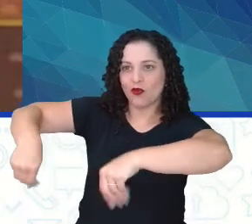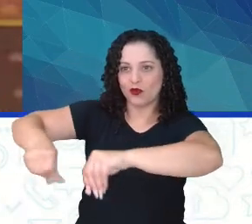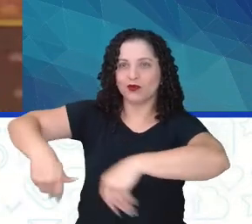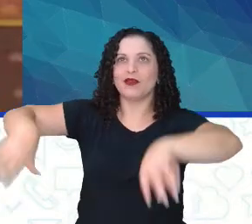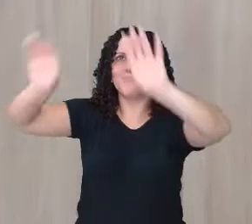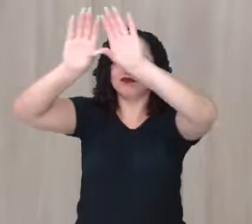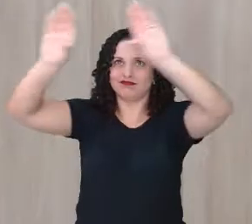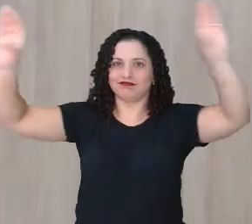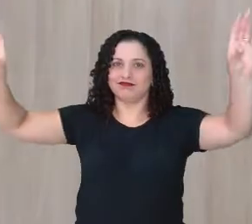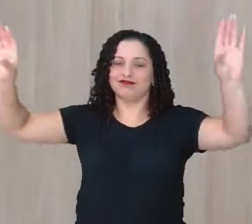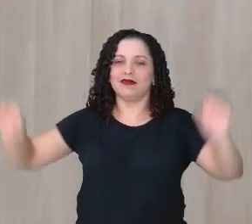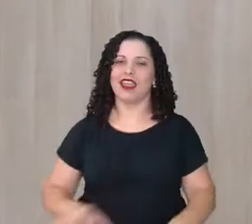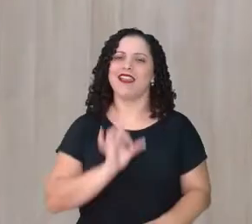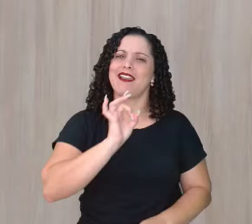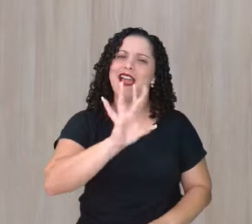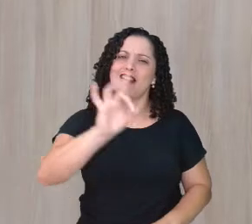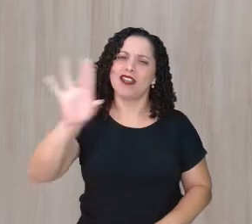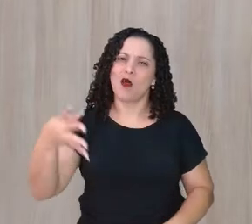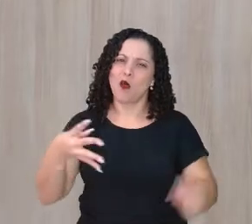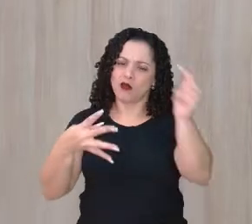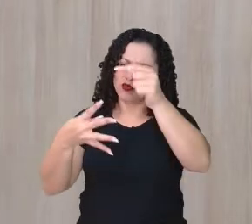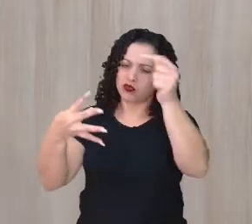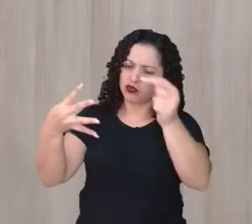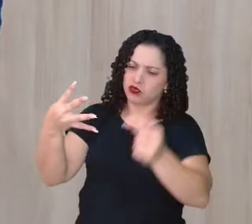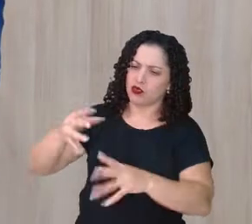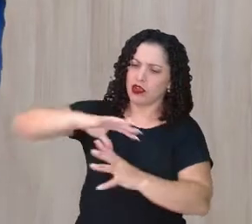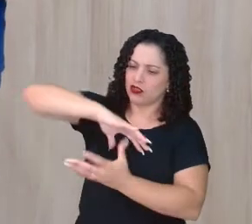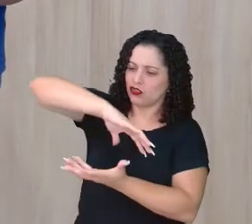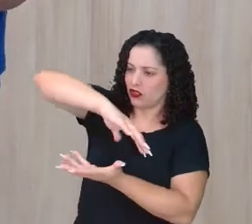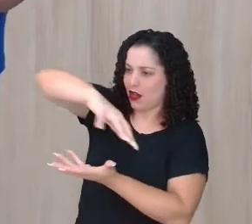vai descobrir o que é que cada uma dessas camadas